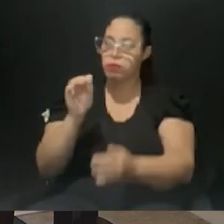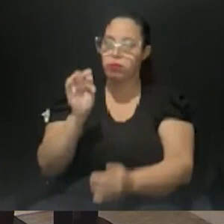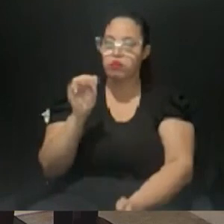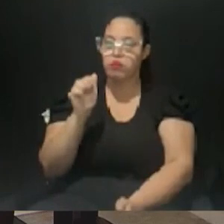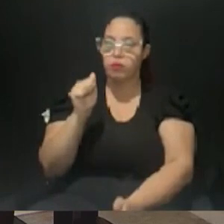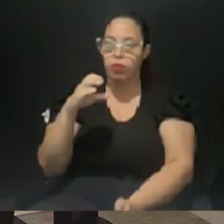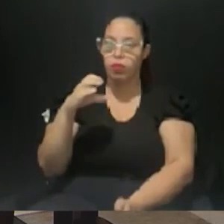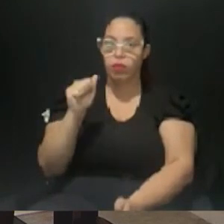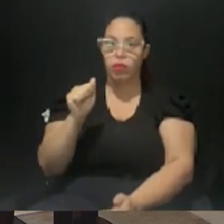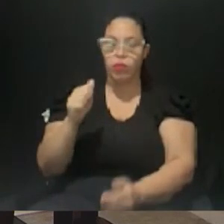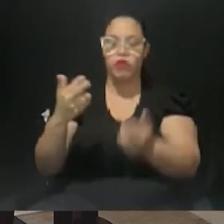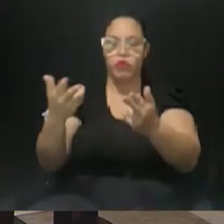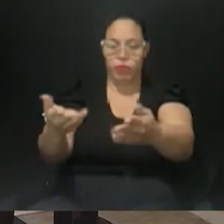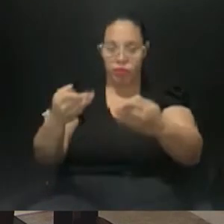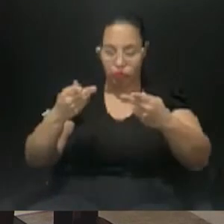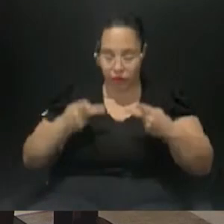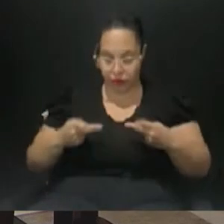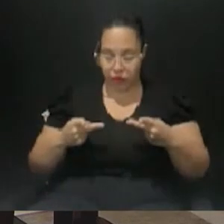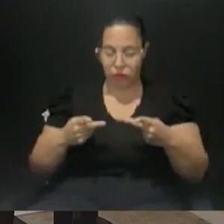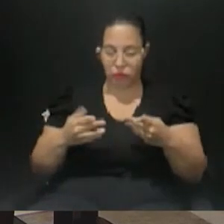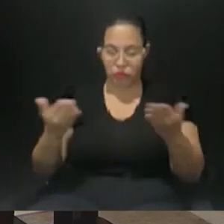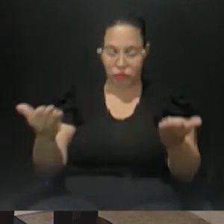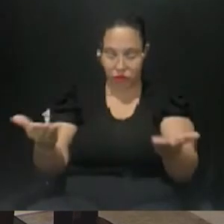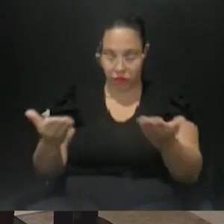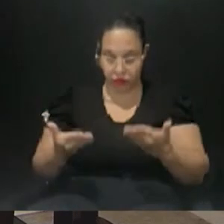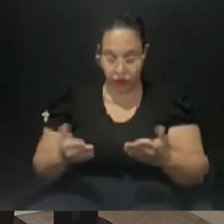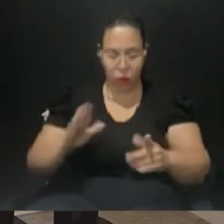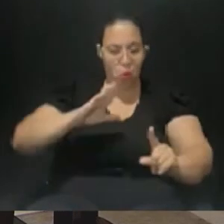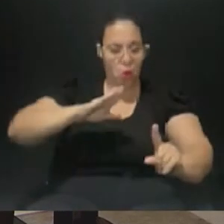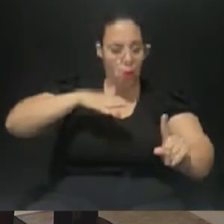recebendo, o Faca Bar está recebendo essa homenagem